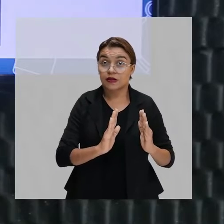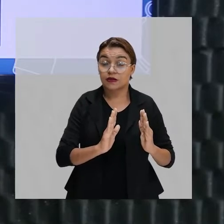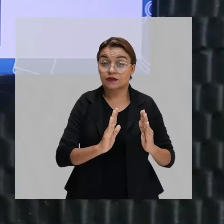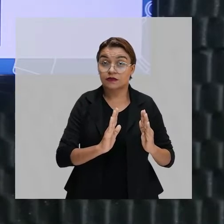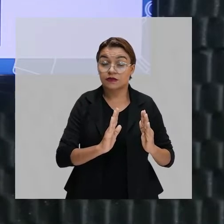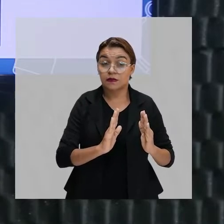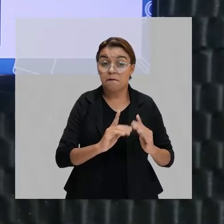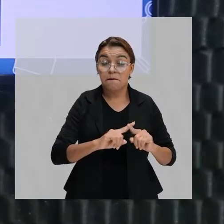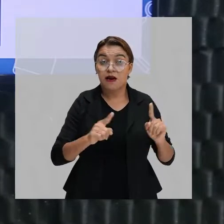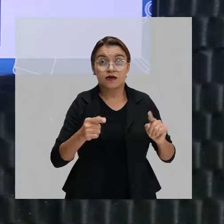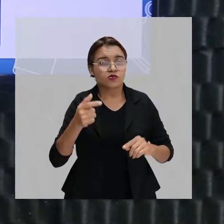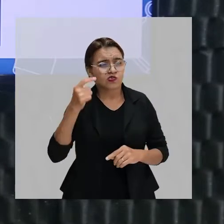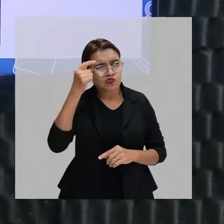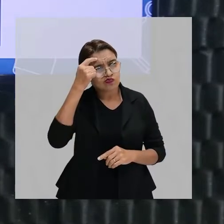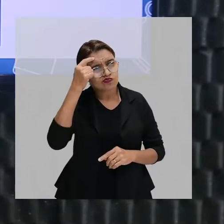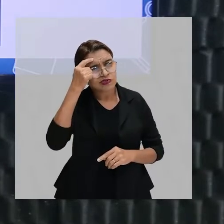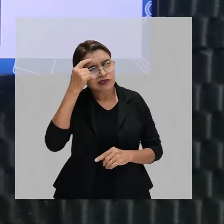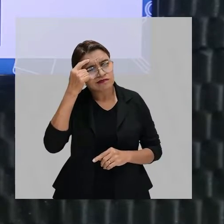inconsciente